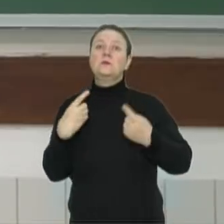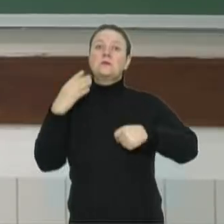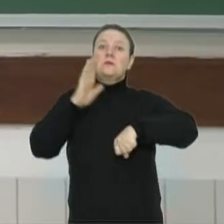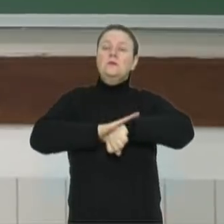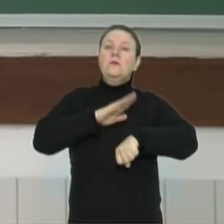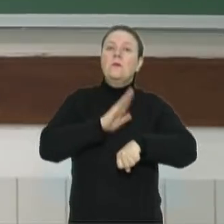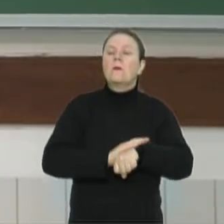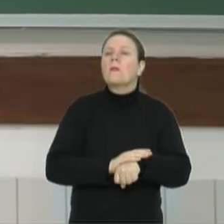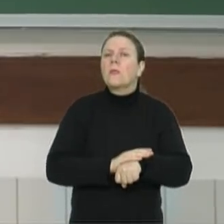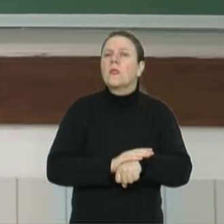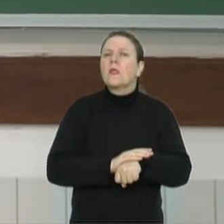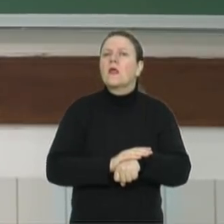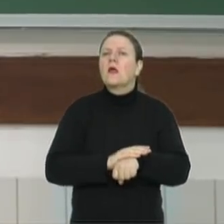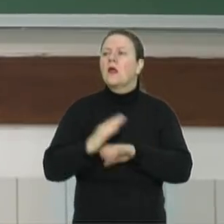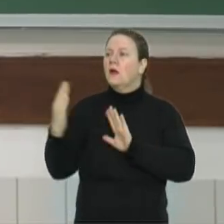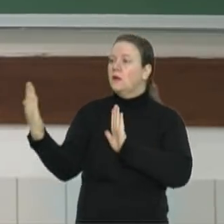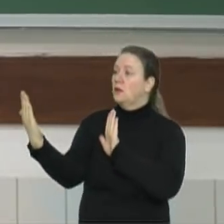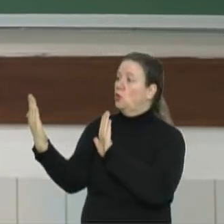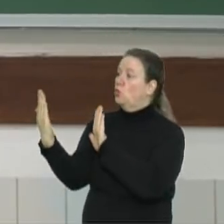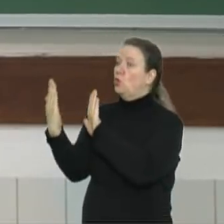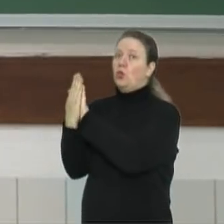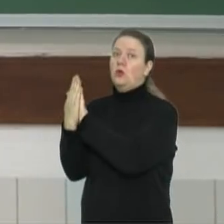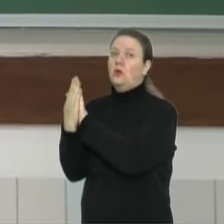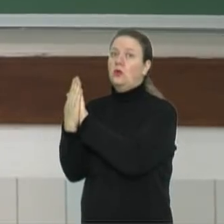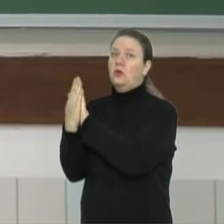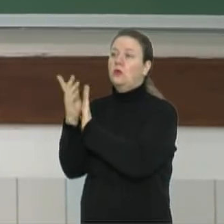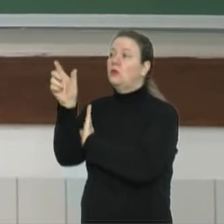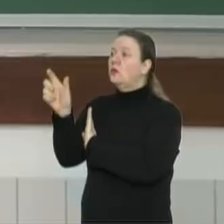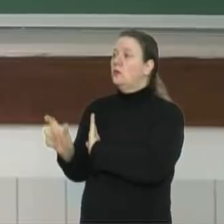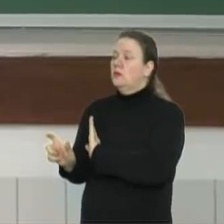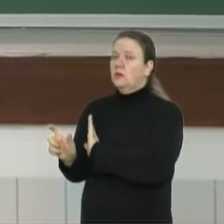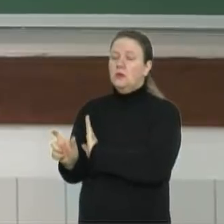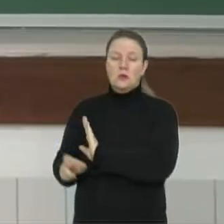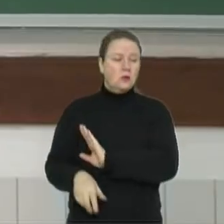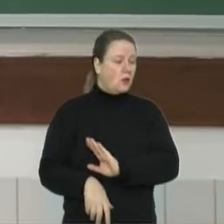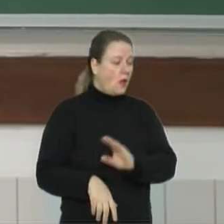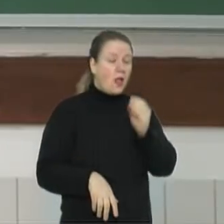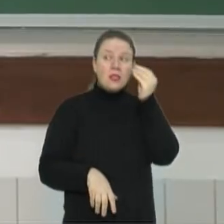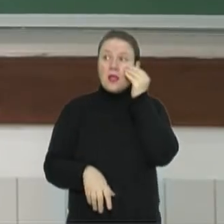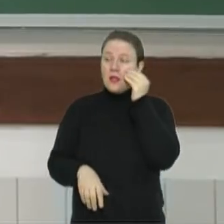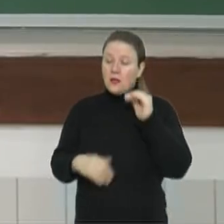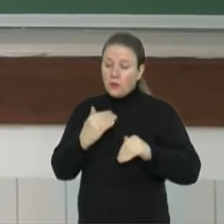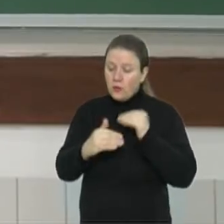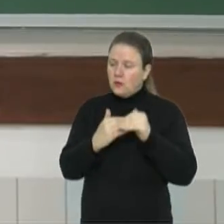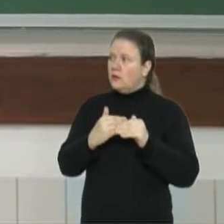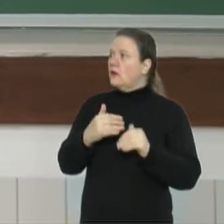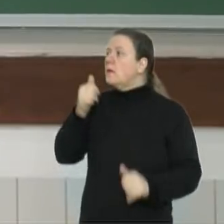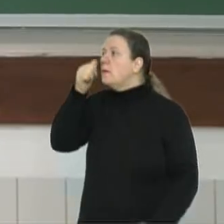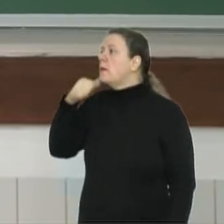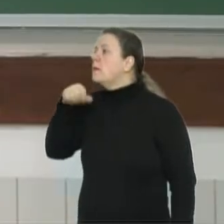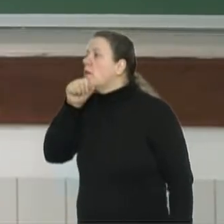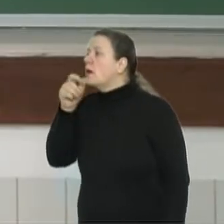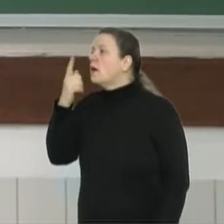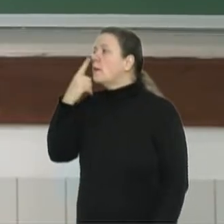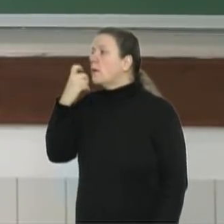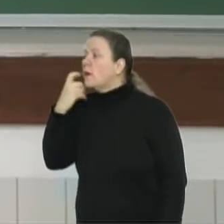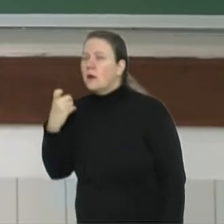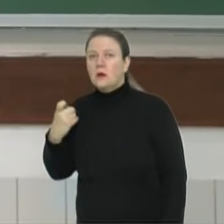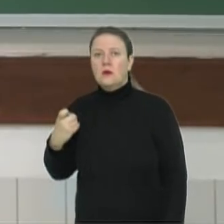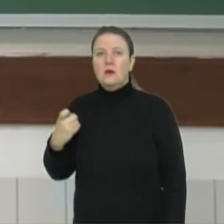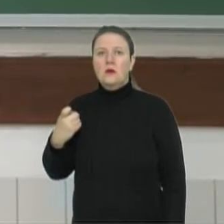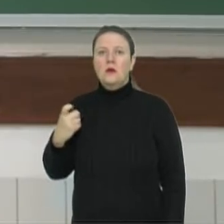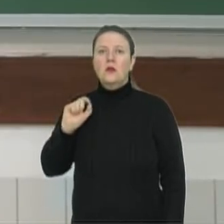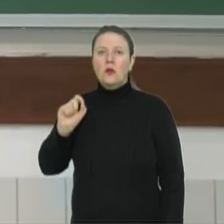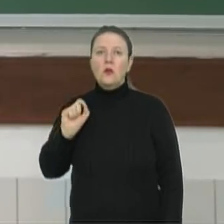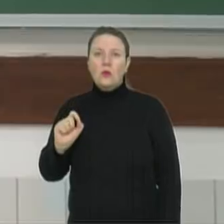se depara com o outro. Ela vai tentar se desenvolver e se depara com outros pais, por exemplo, né? E o que o mundo vai entregar